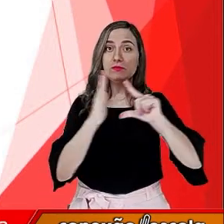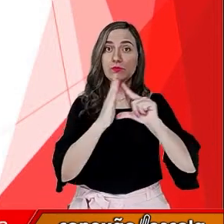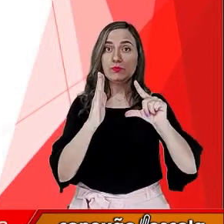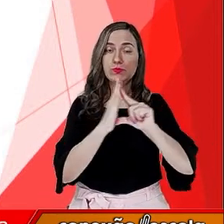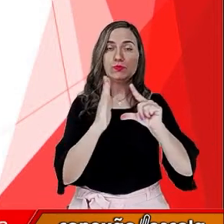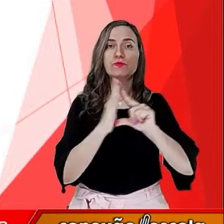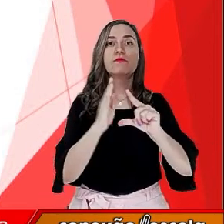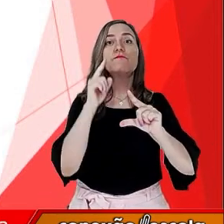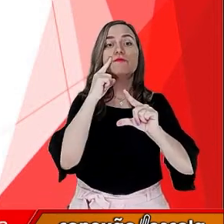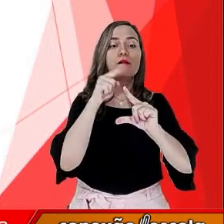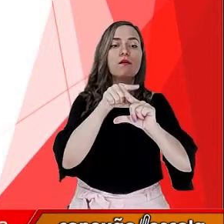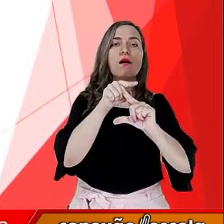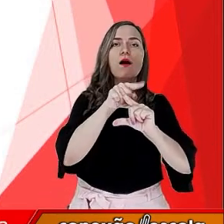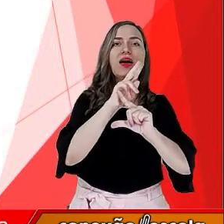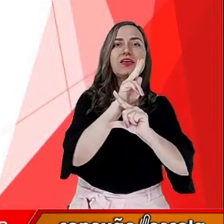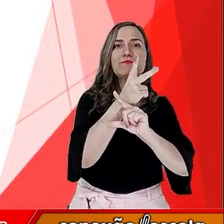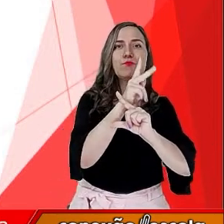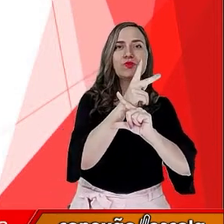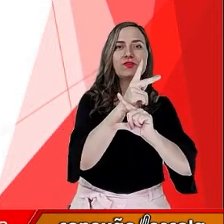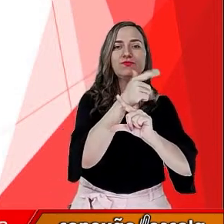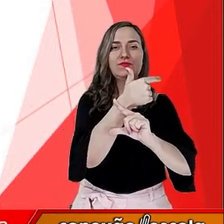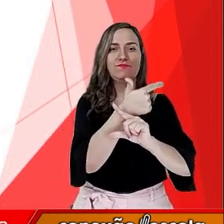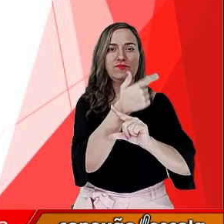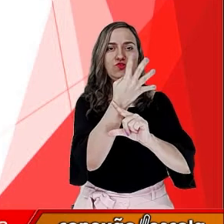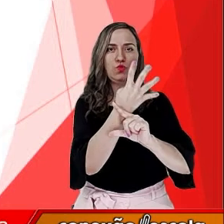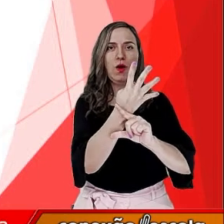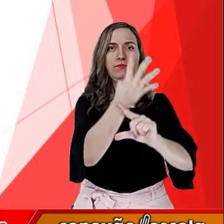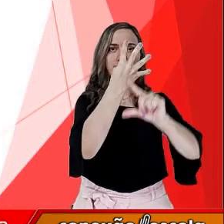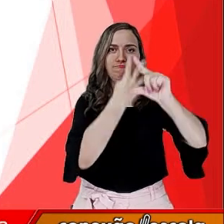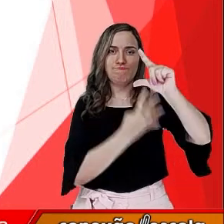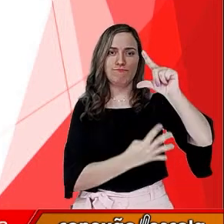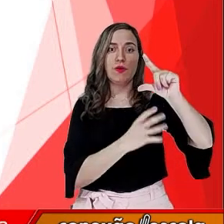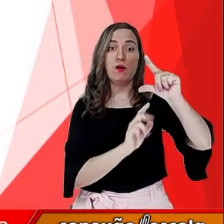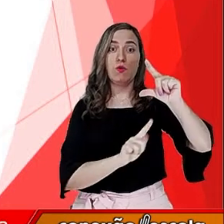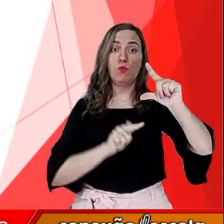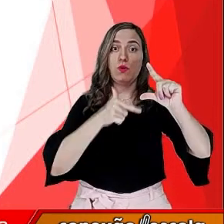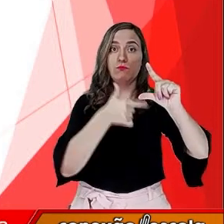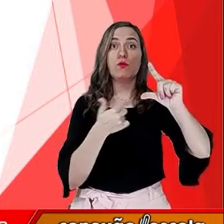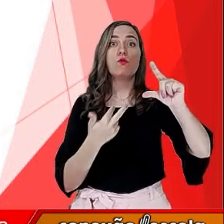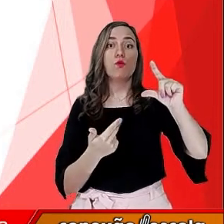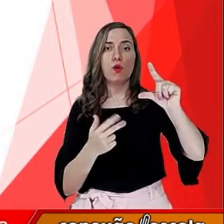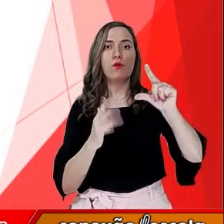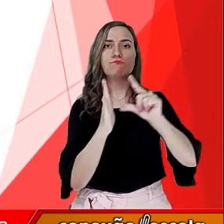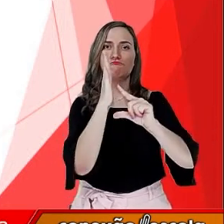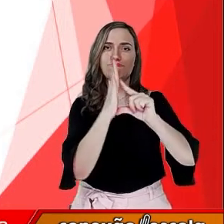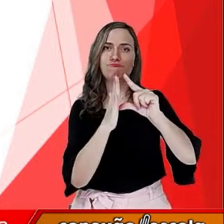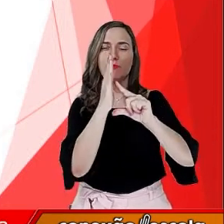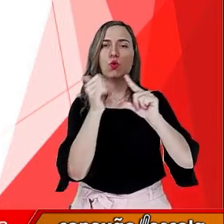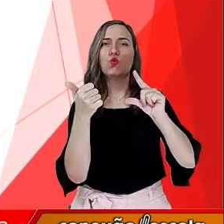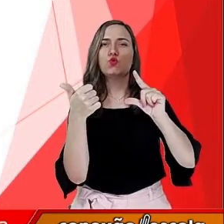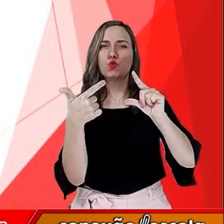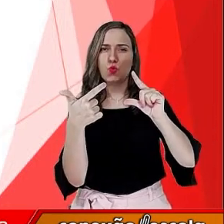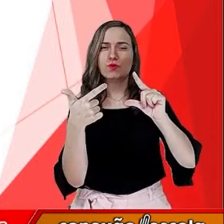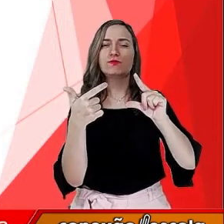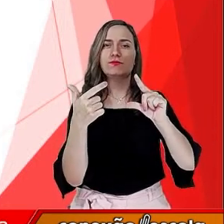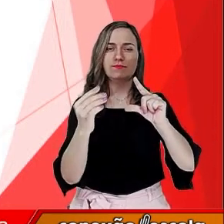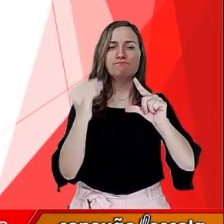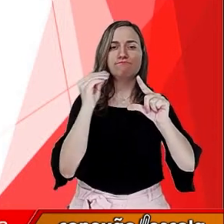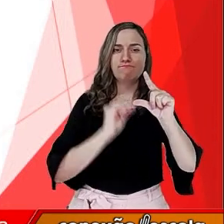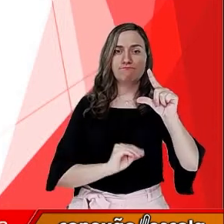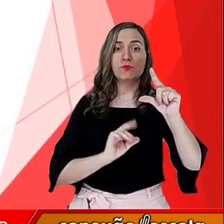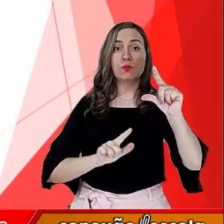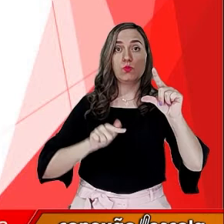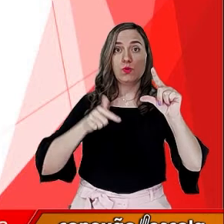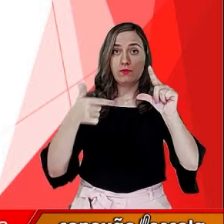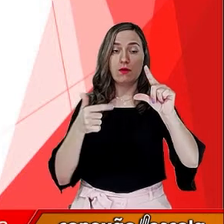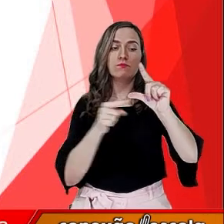ter hipotenusa ao quadrado é igual ao cateto que nós já temos, que é 12